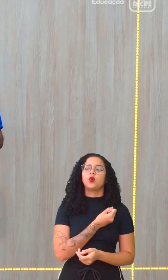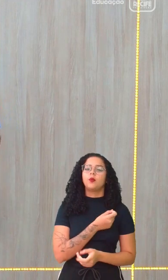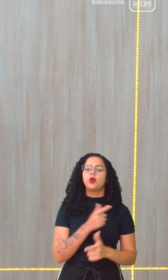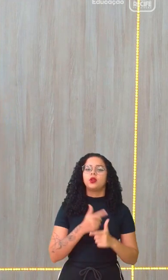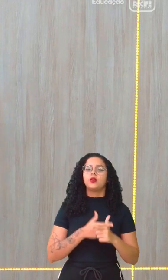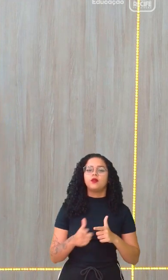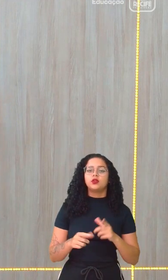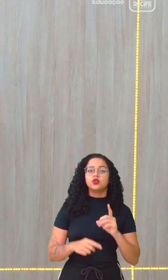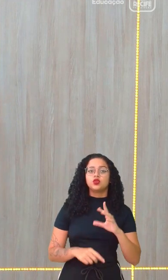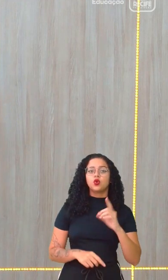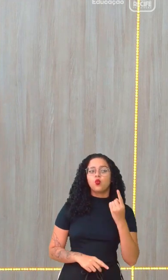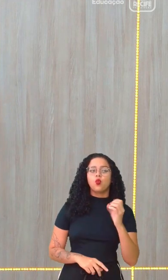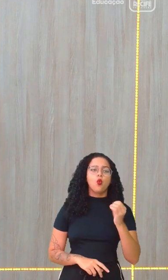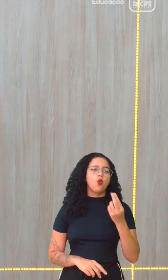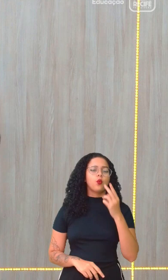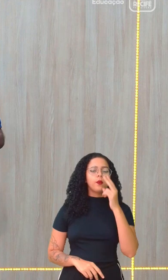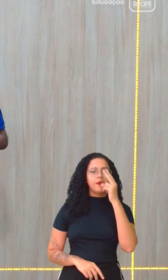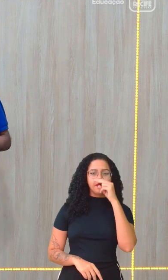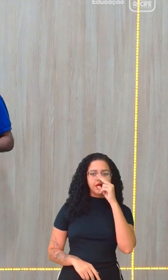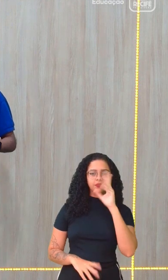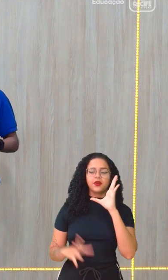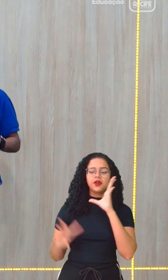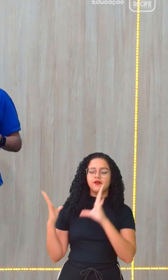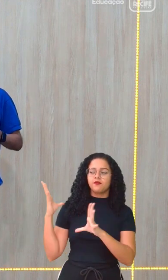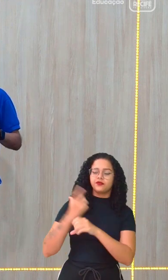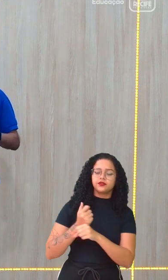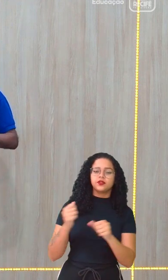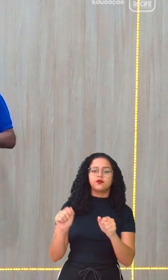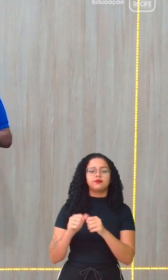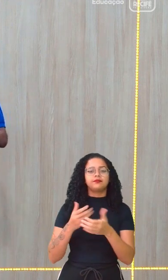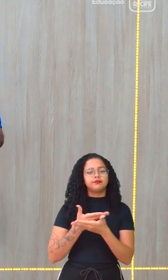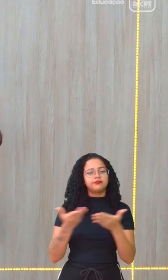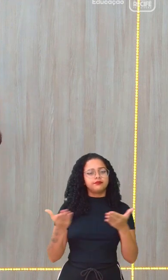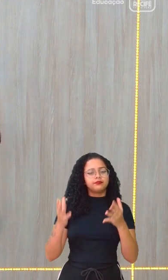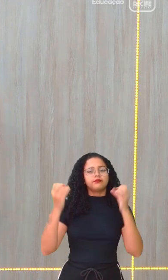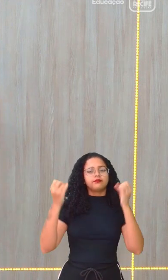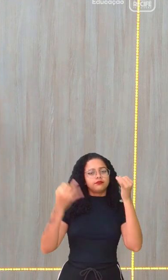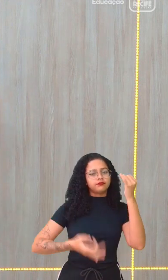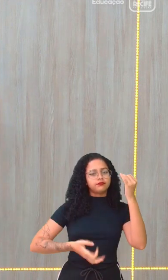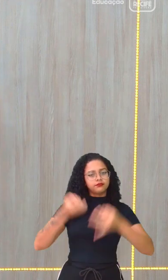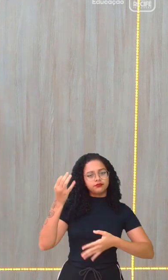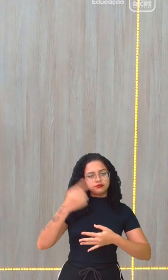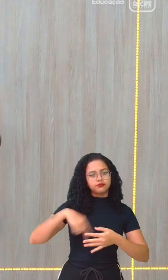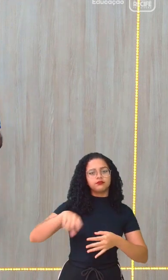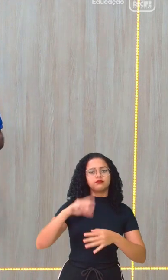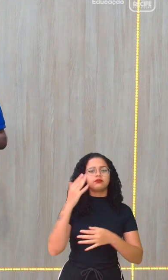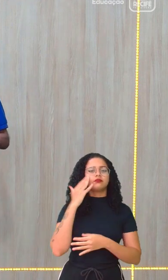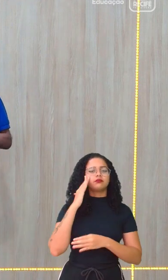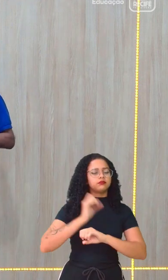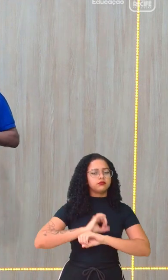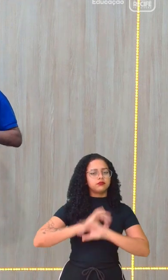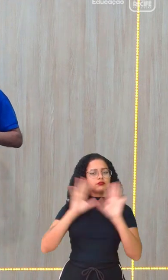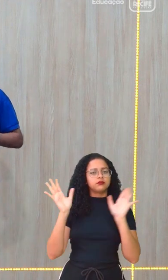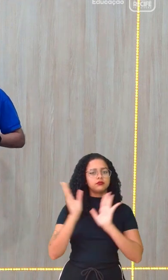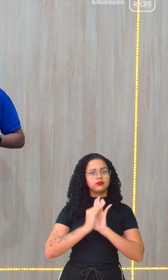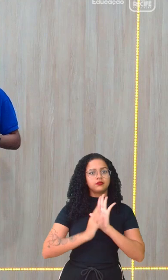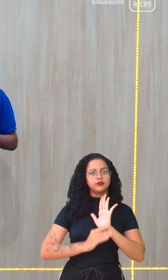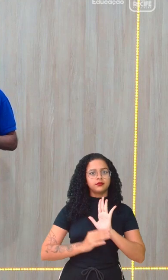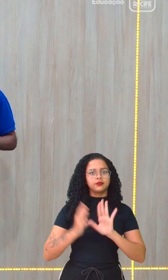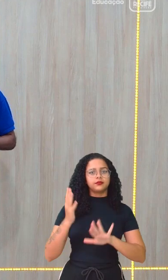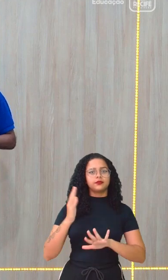1 e ele mesmo? E é essa revisãozinha que a gente deu agora, para que vocês estejam aí inteirados e bem feras aí no conteúdo